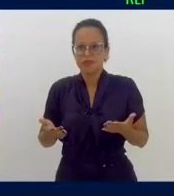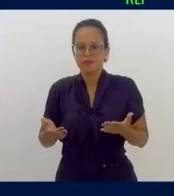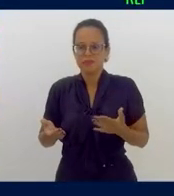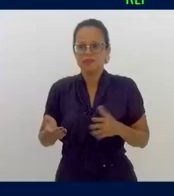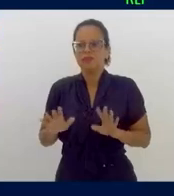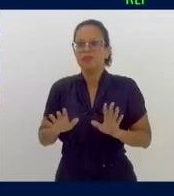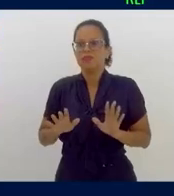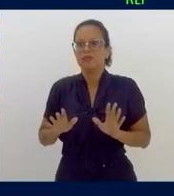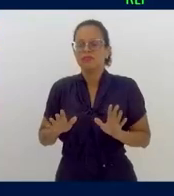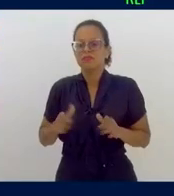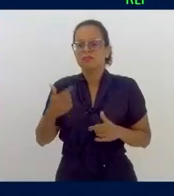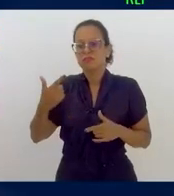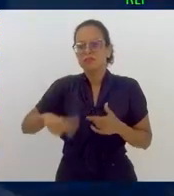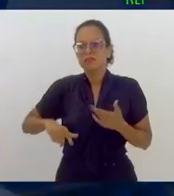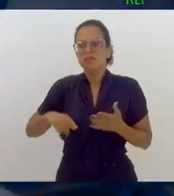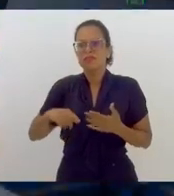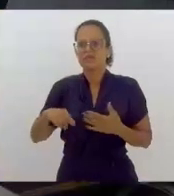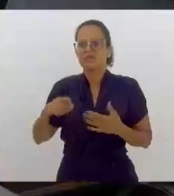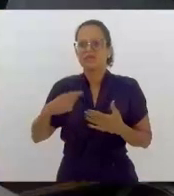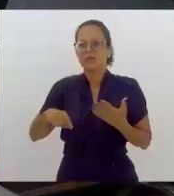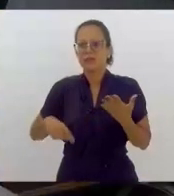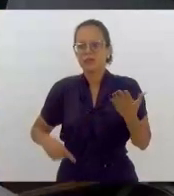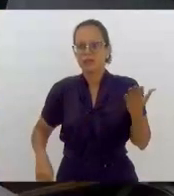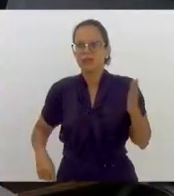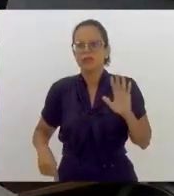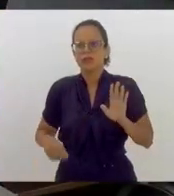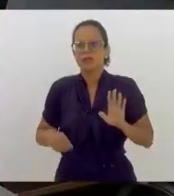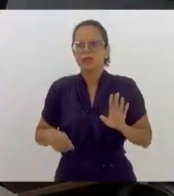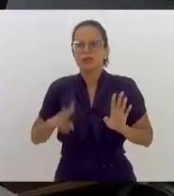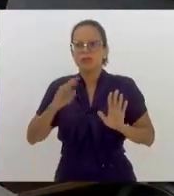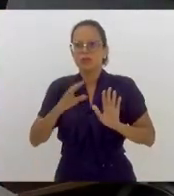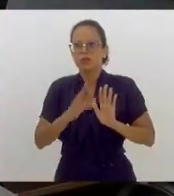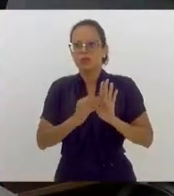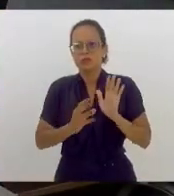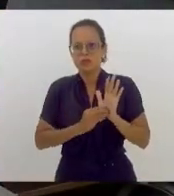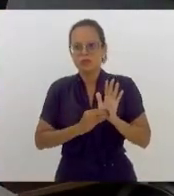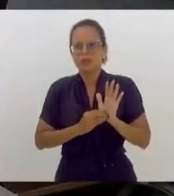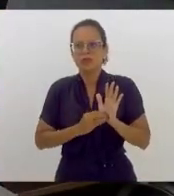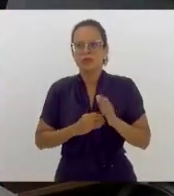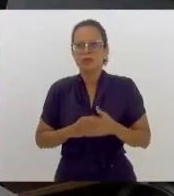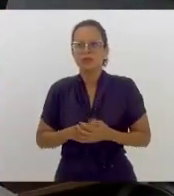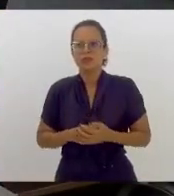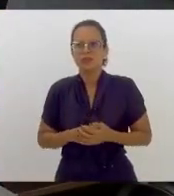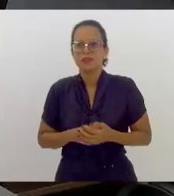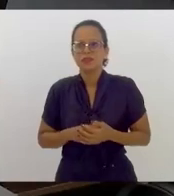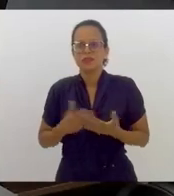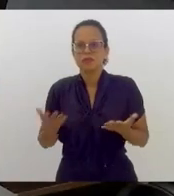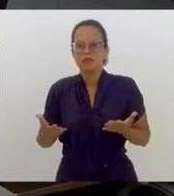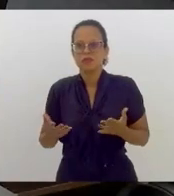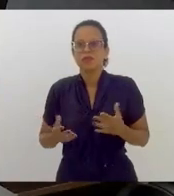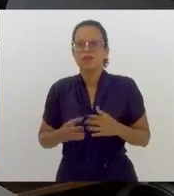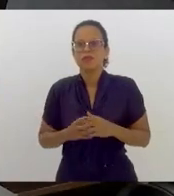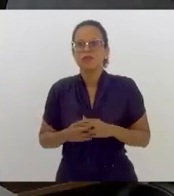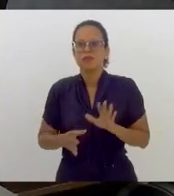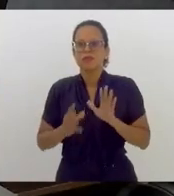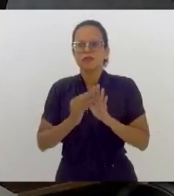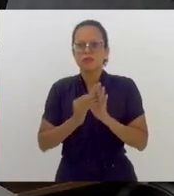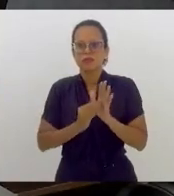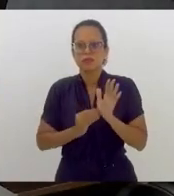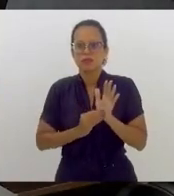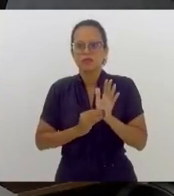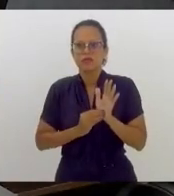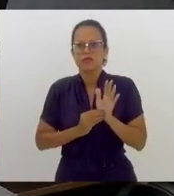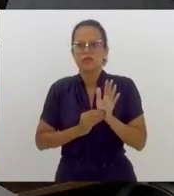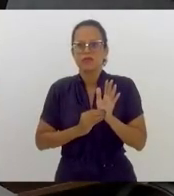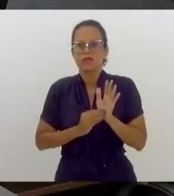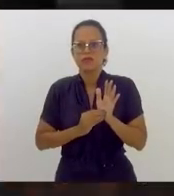Nada mais a tratar na ordem do dia. Há sobremesa requerimento. Requer inclusão na ordem do dia do projeto